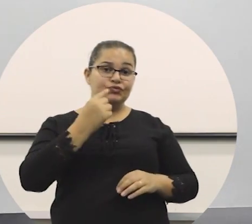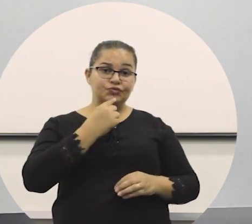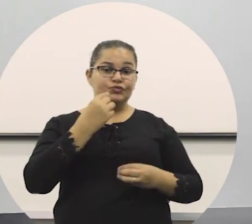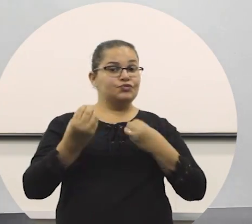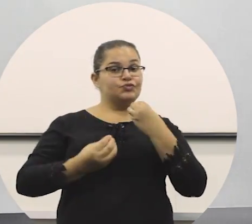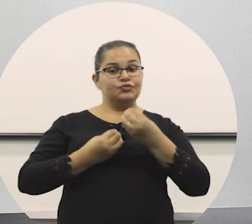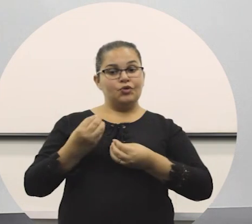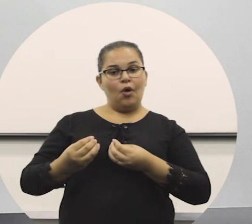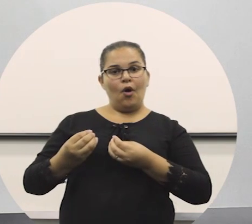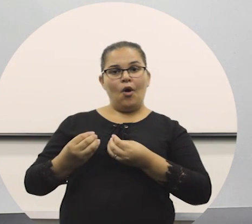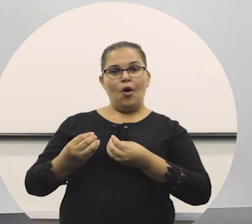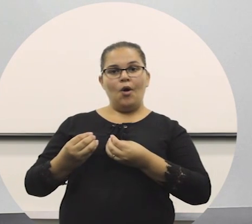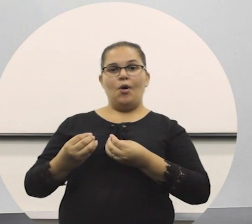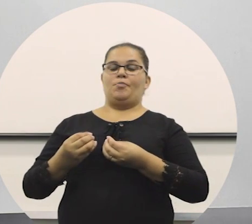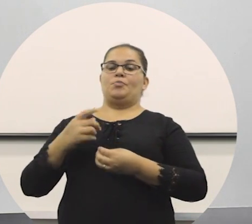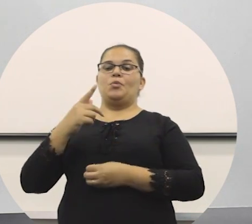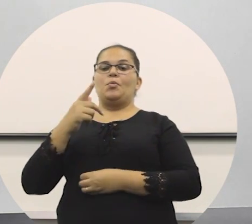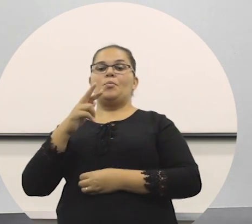um artigo